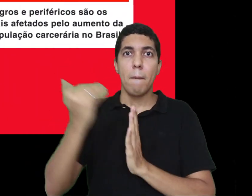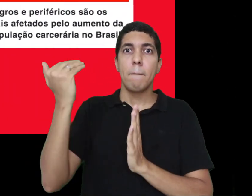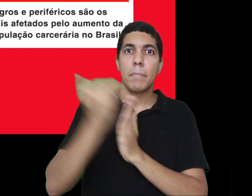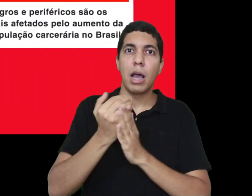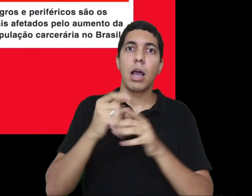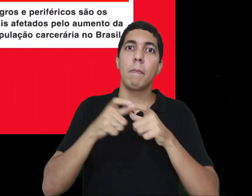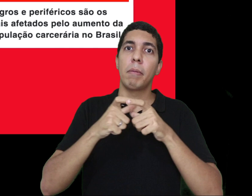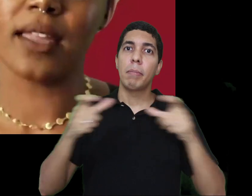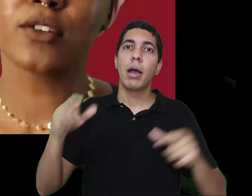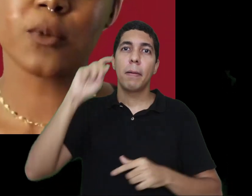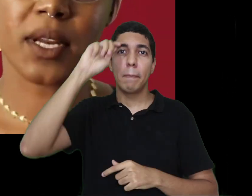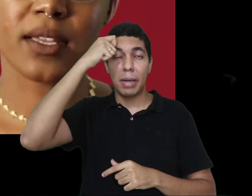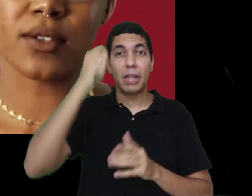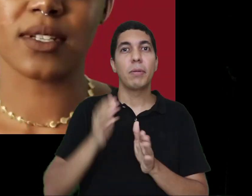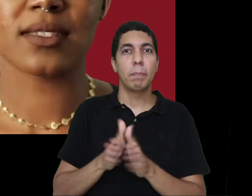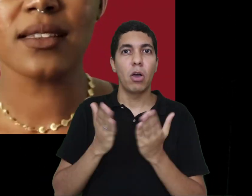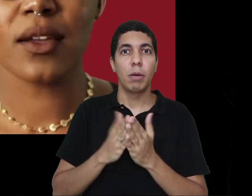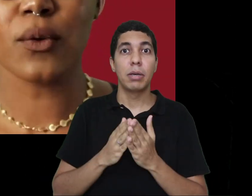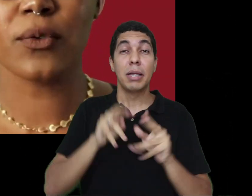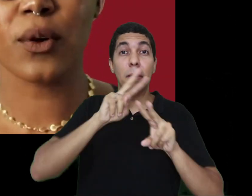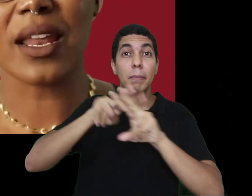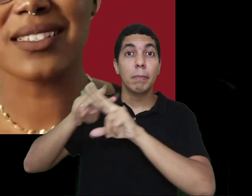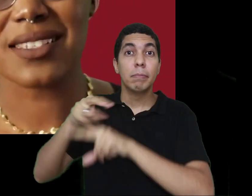população negra e pobre. Entre os presos,